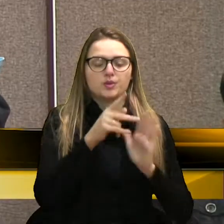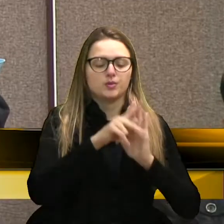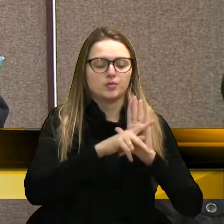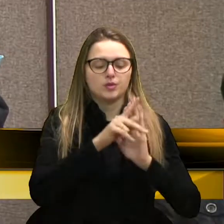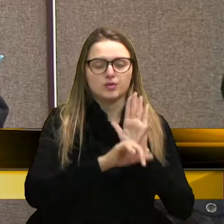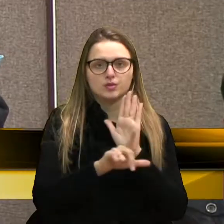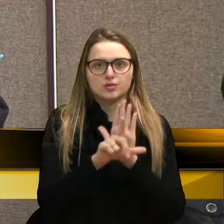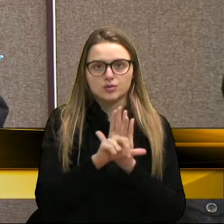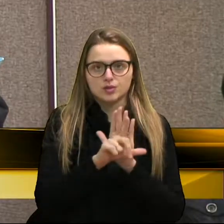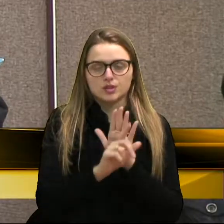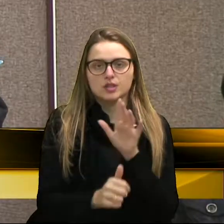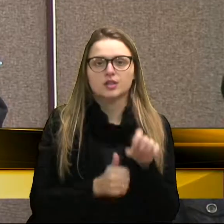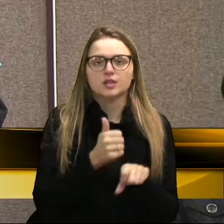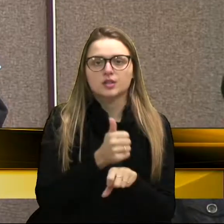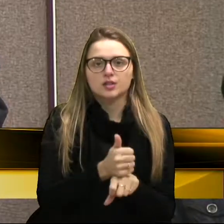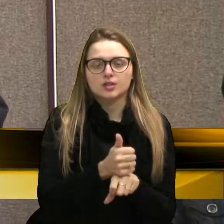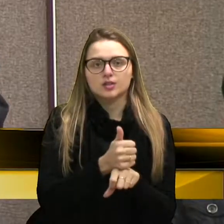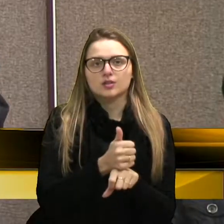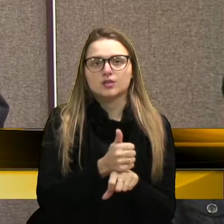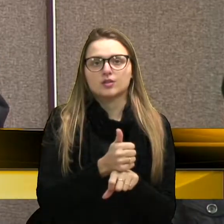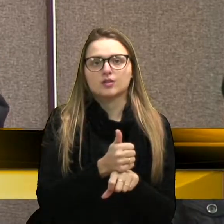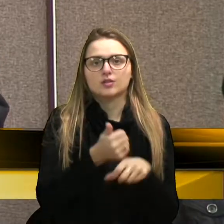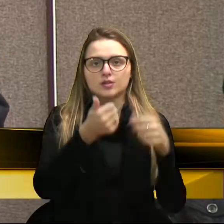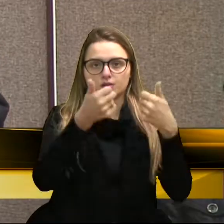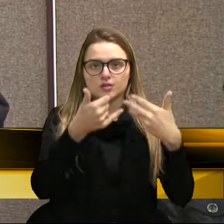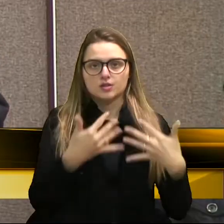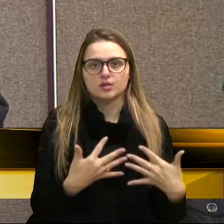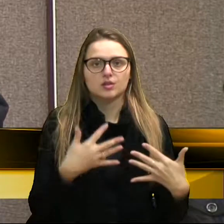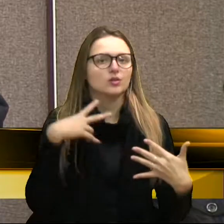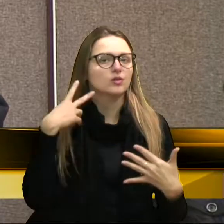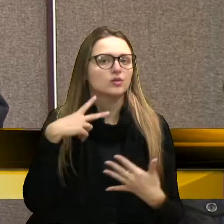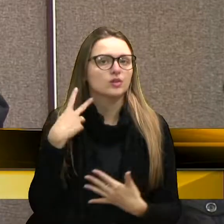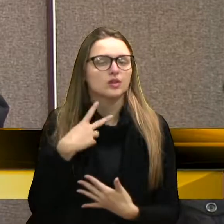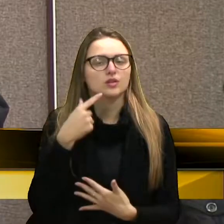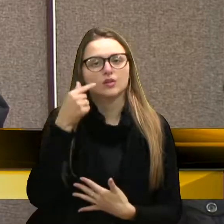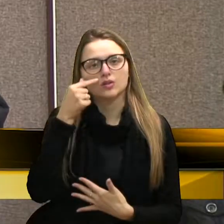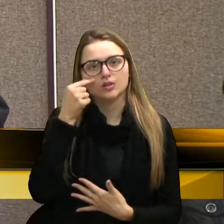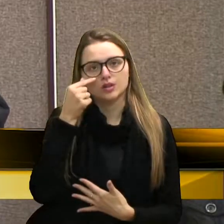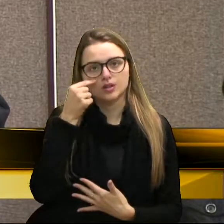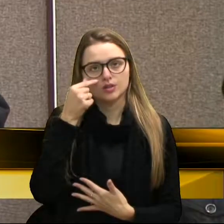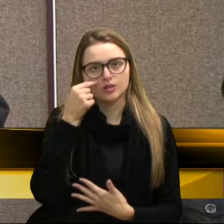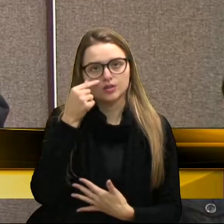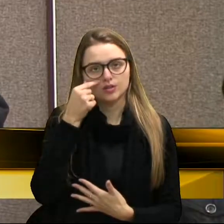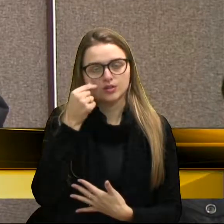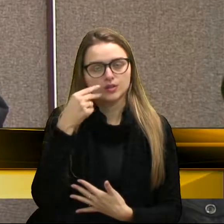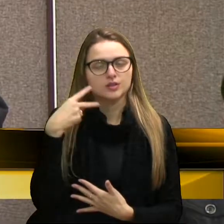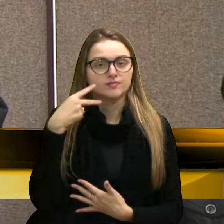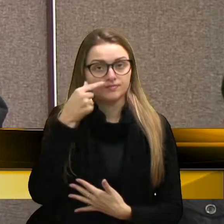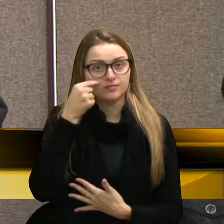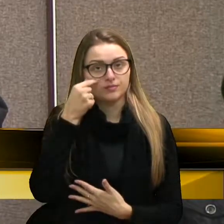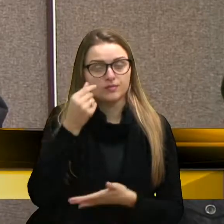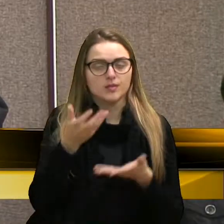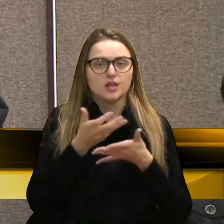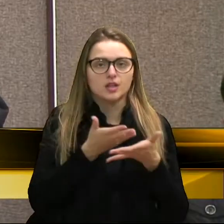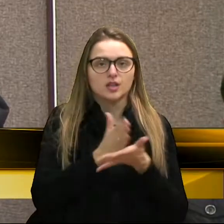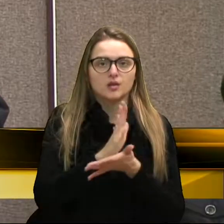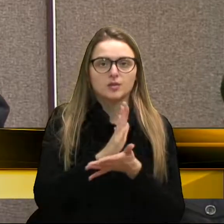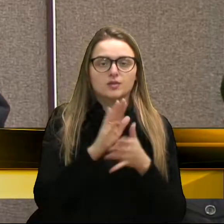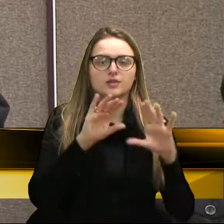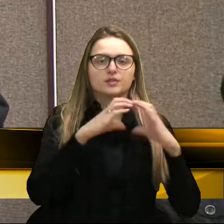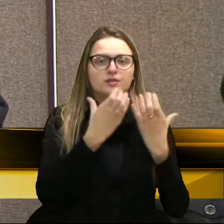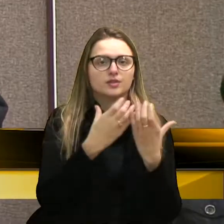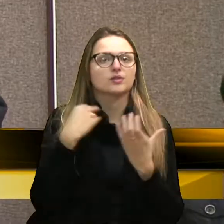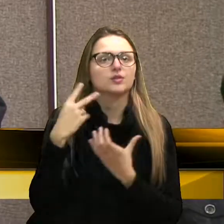projeto de lei supramencionado, de autoria do vereador Eloy Frisso, que busca autorização